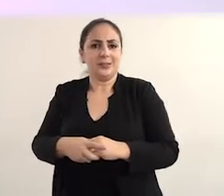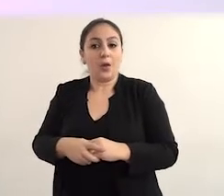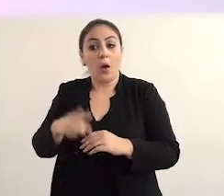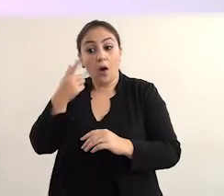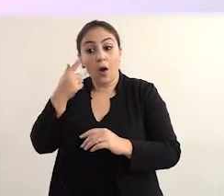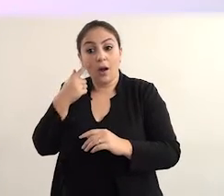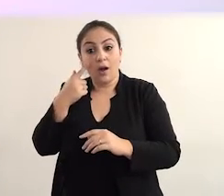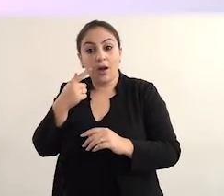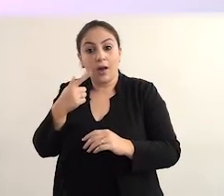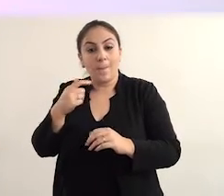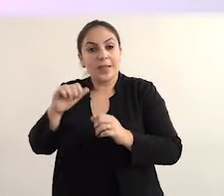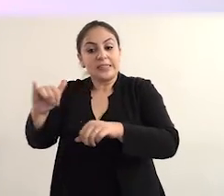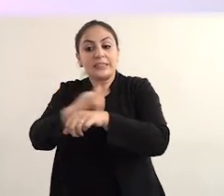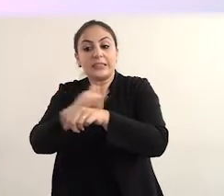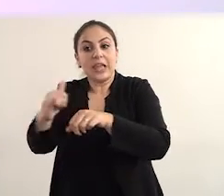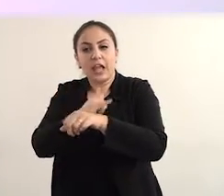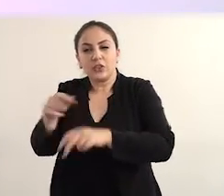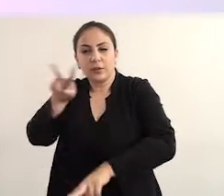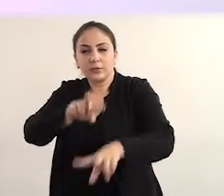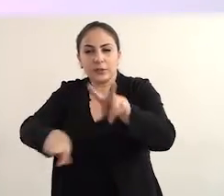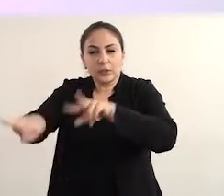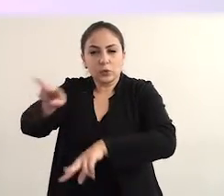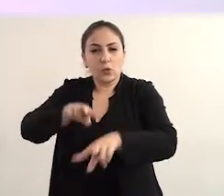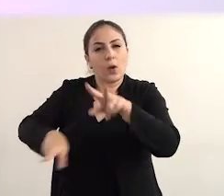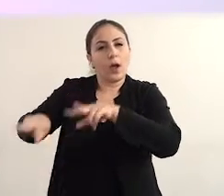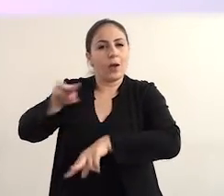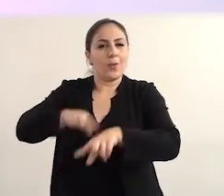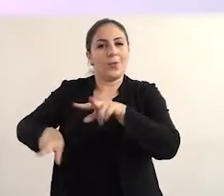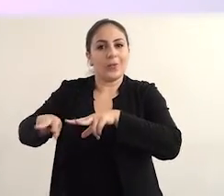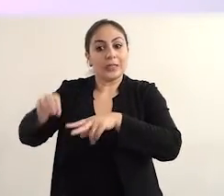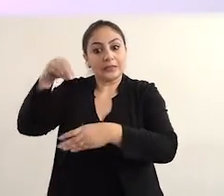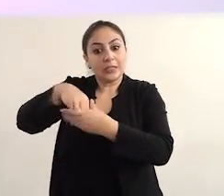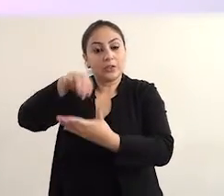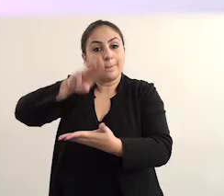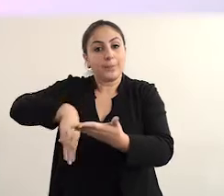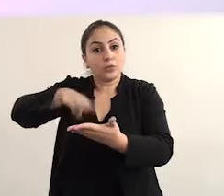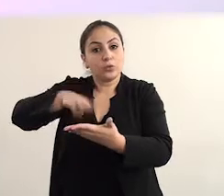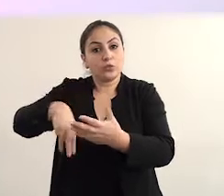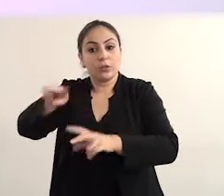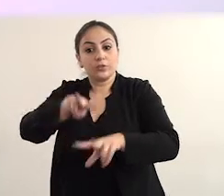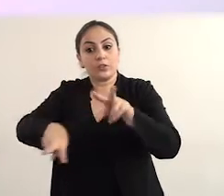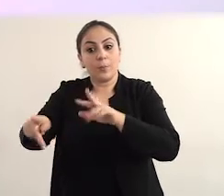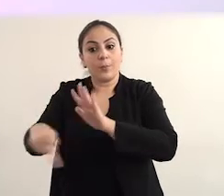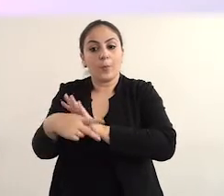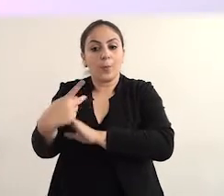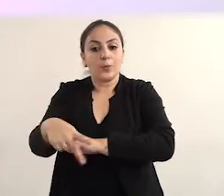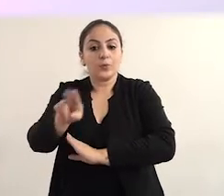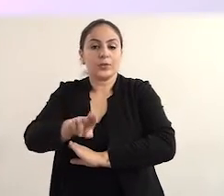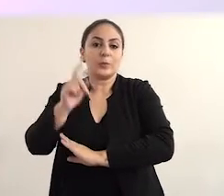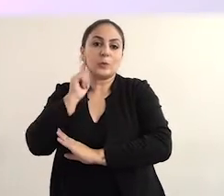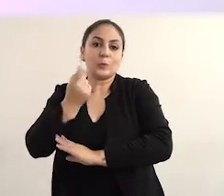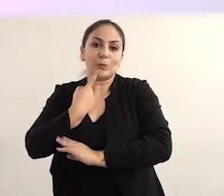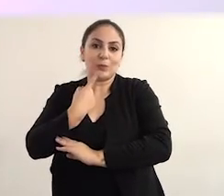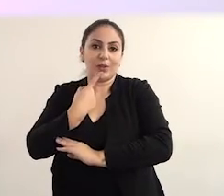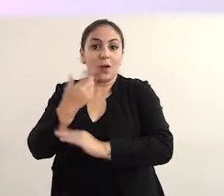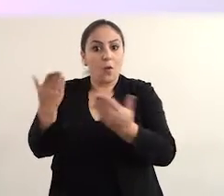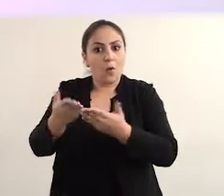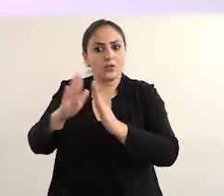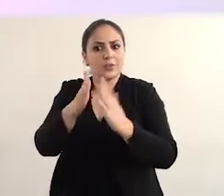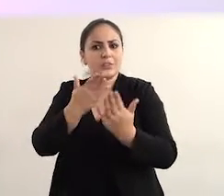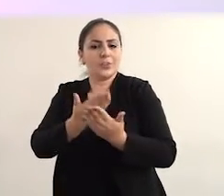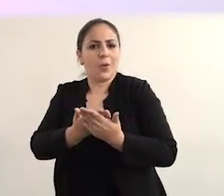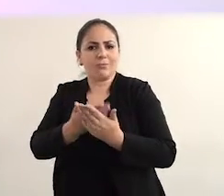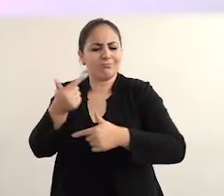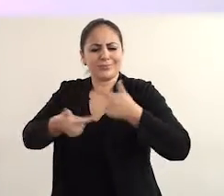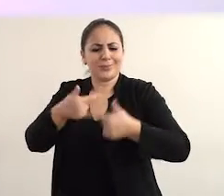plano visual, né? Que isso é uma coisa que vem para dentro das metodologias visuais para surdos, né? Então, hoje a escola ela